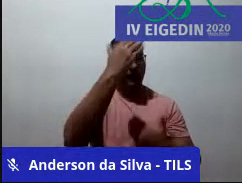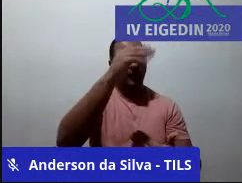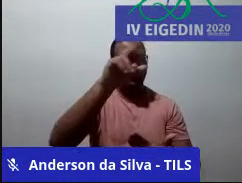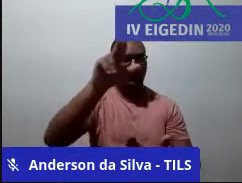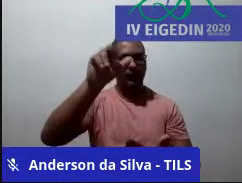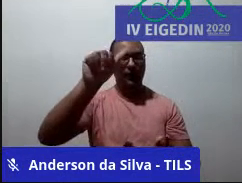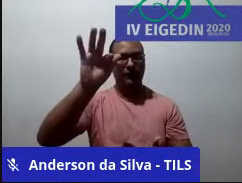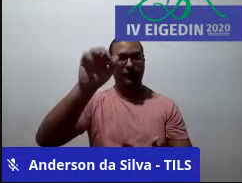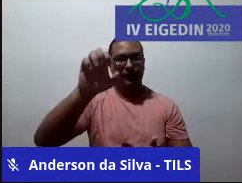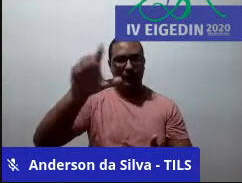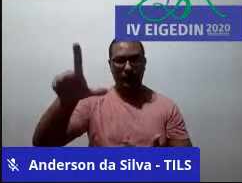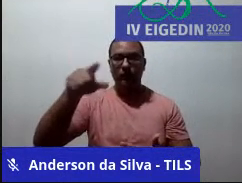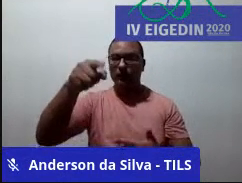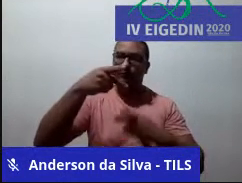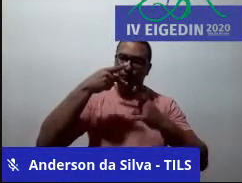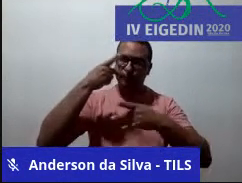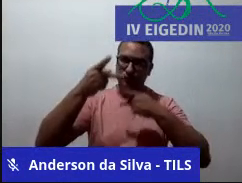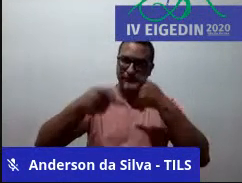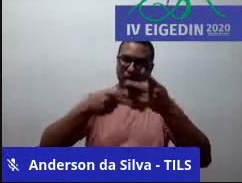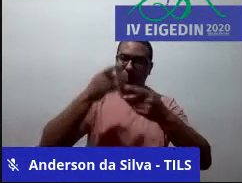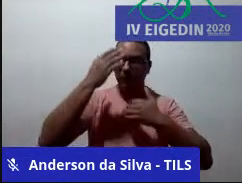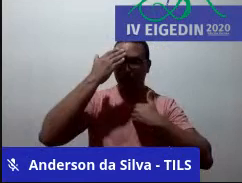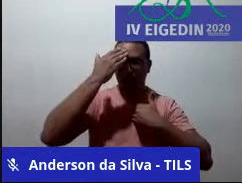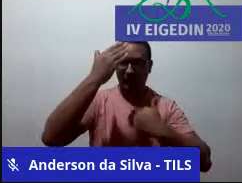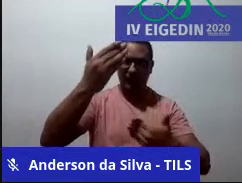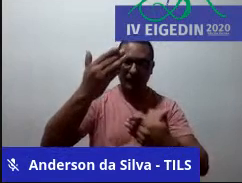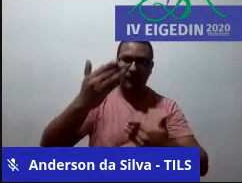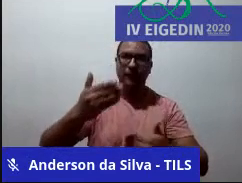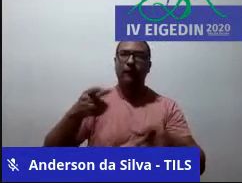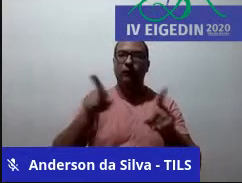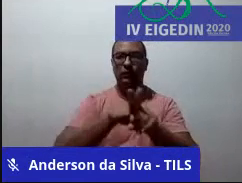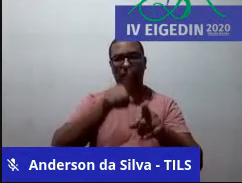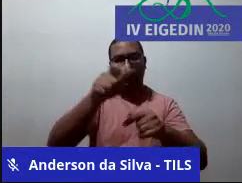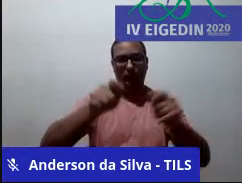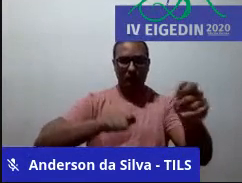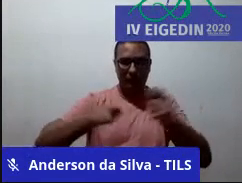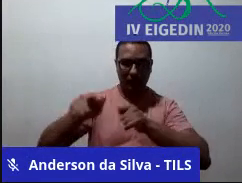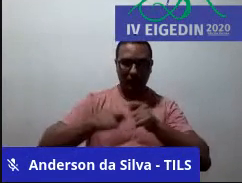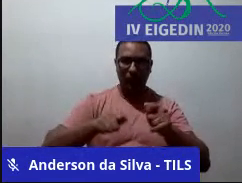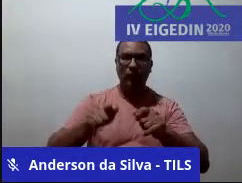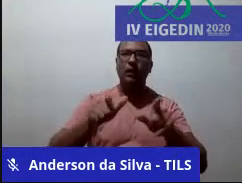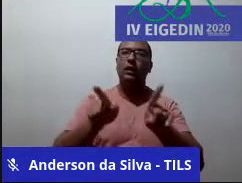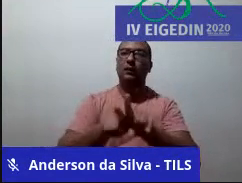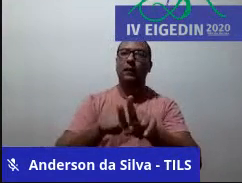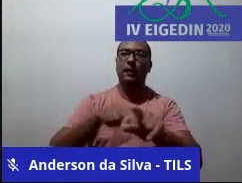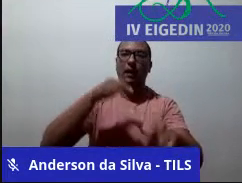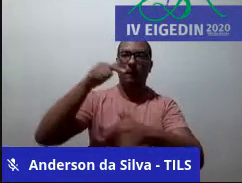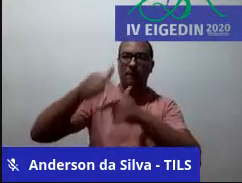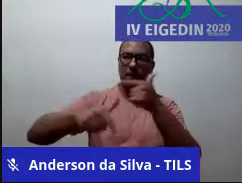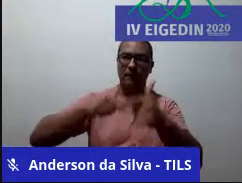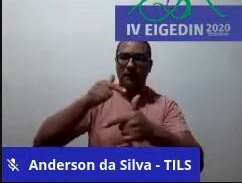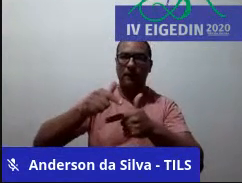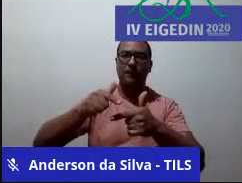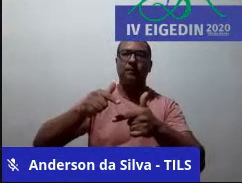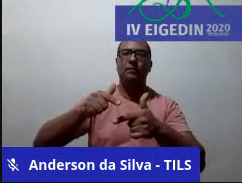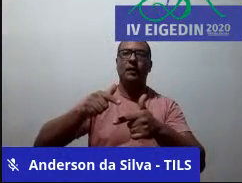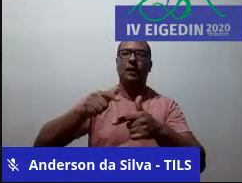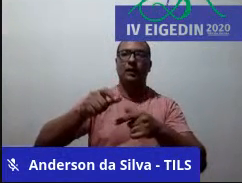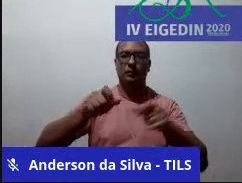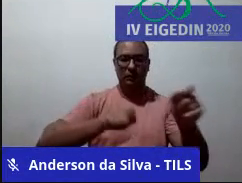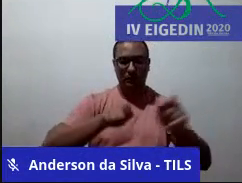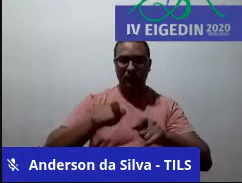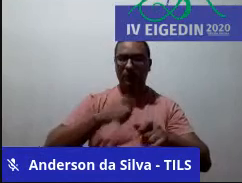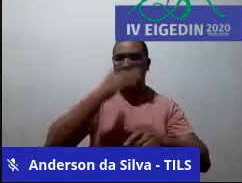Obrigada pelas palavras. Como administradora, e que também trabalho na área de gestão de pessoas, a